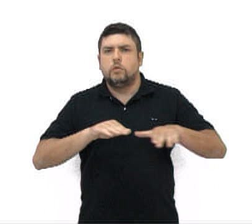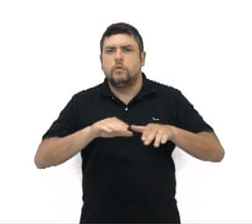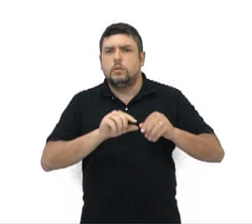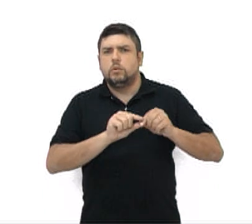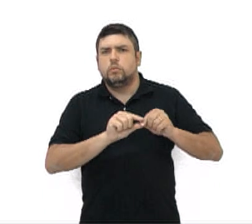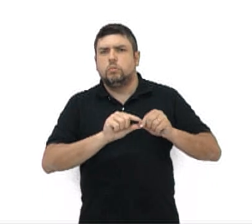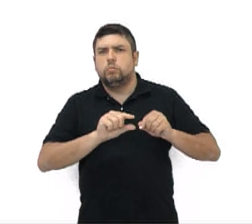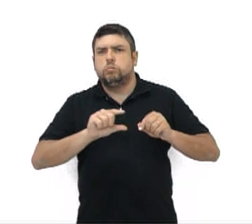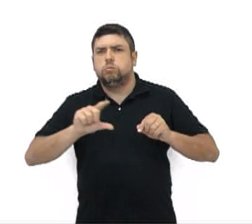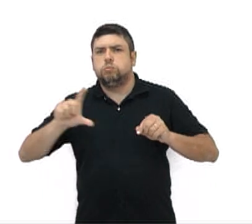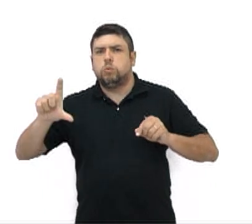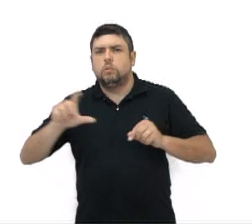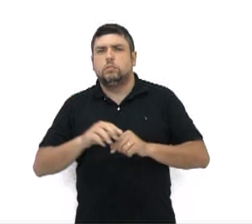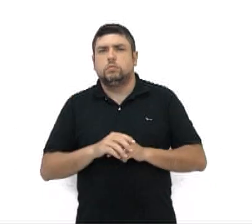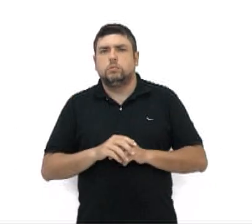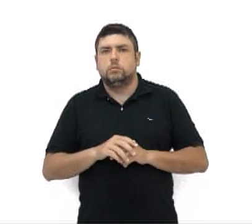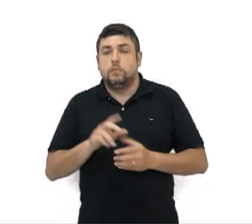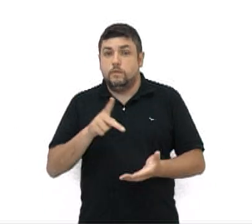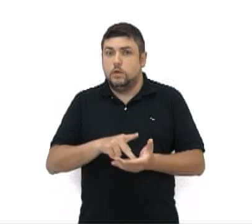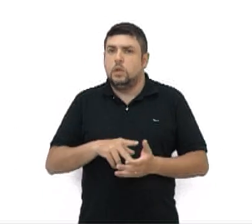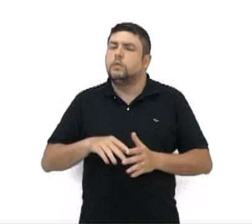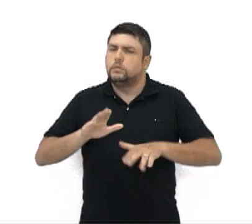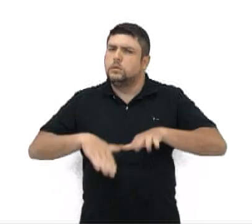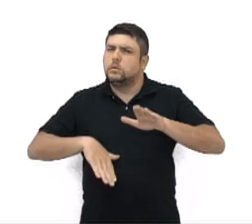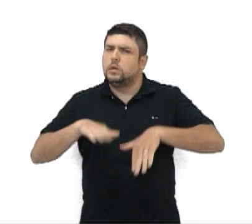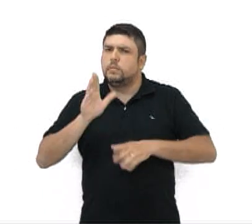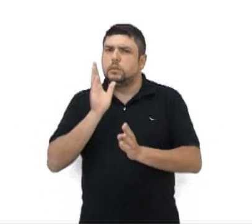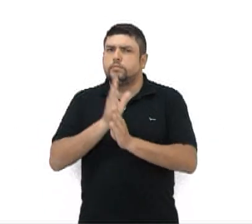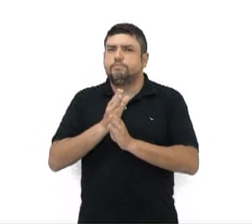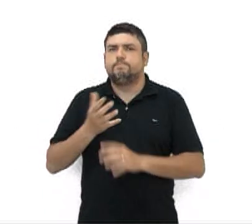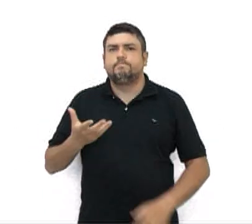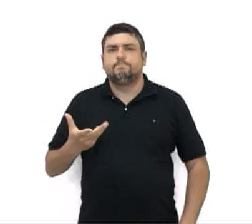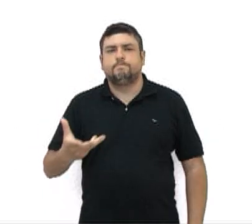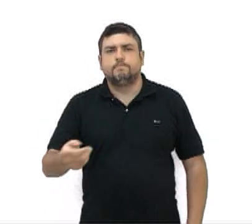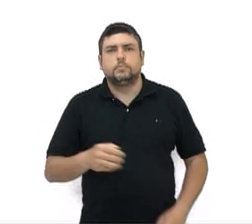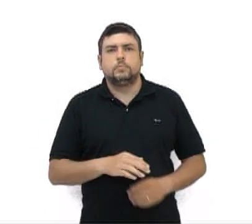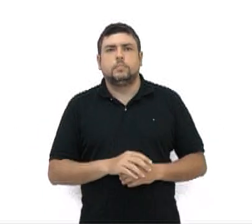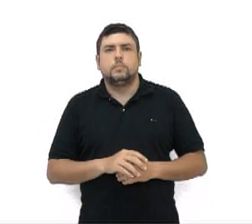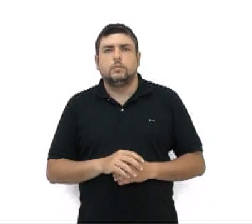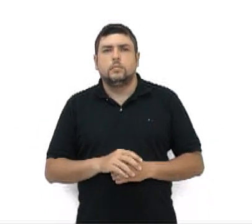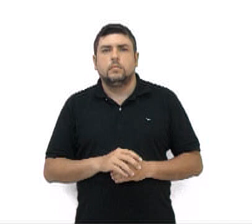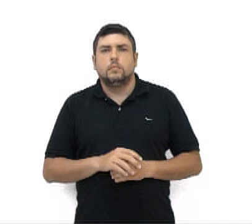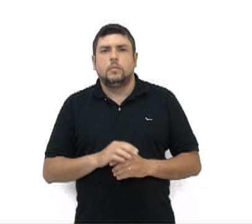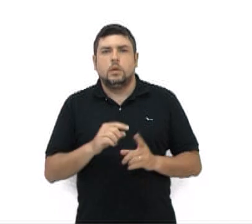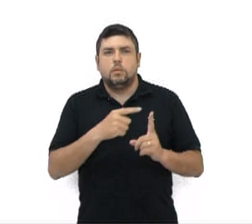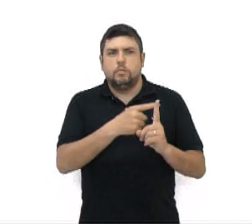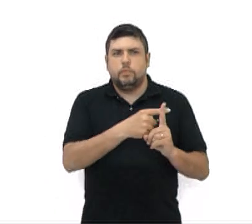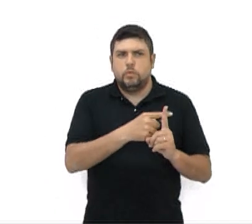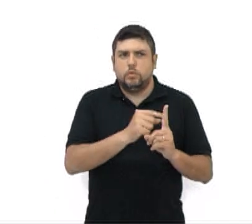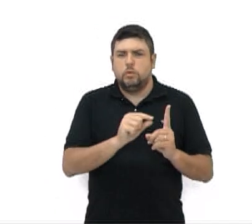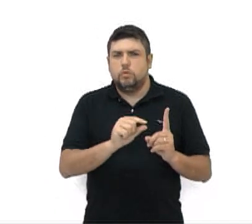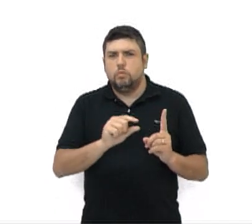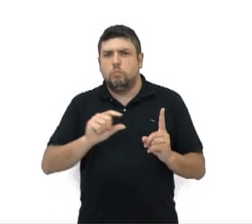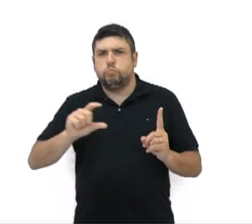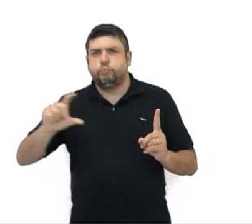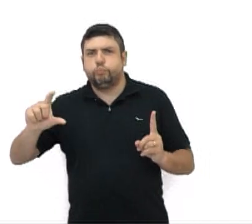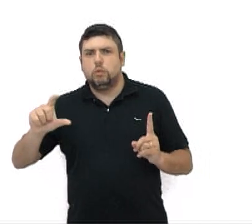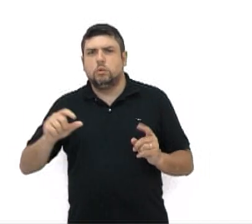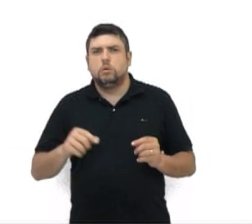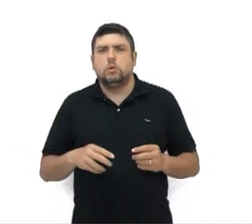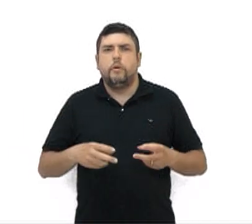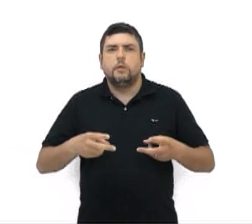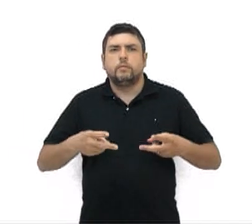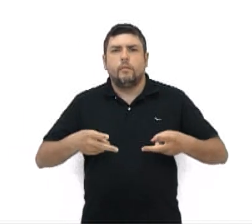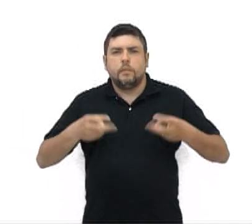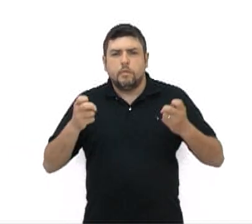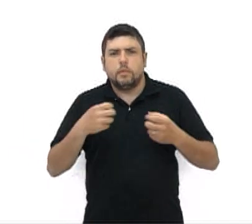aceleração. Realmente dependendo da aceleração. Então perceba aqui, ó, positivo, progressivo, positivo, progressivo. Então perceba que o